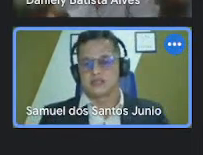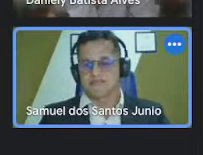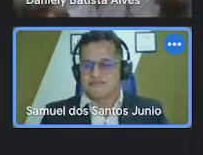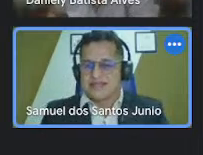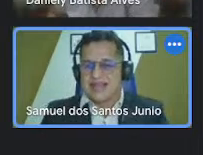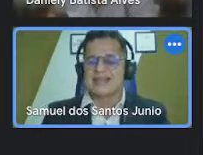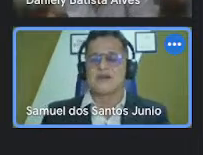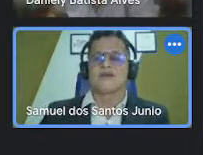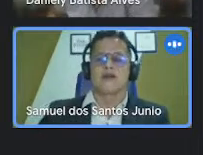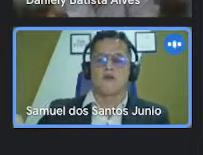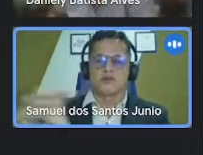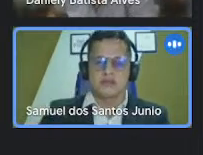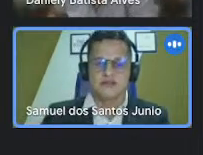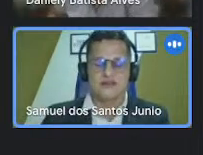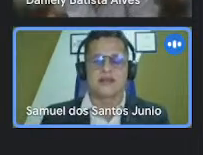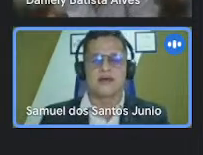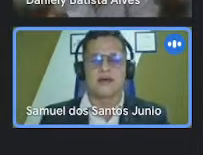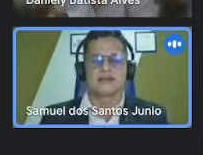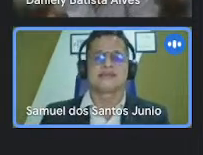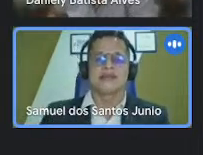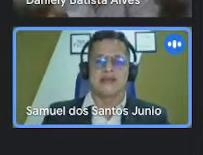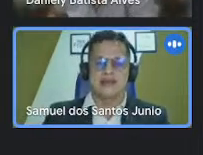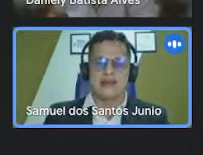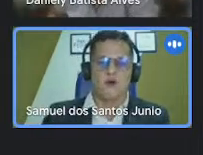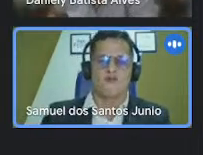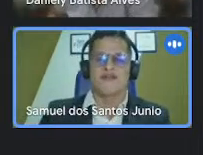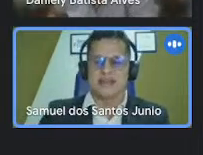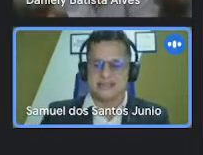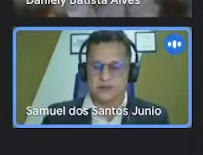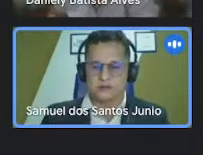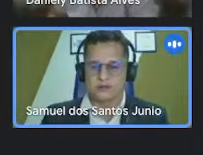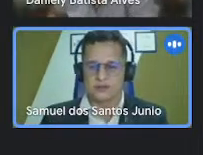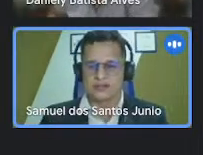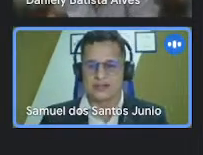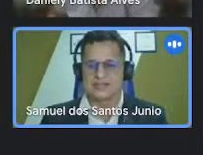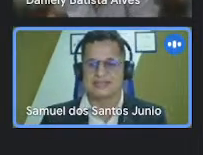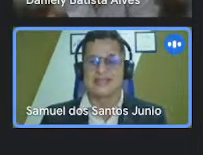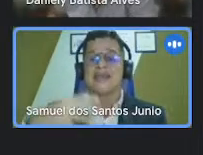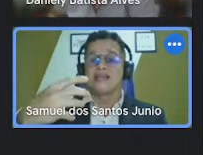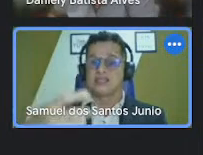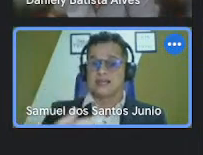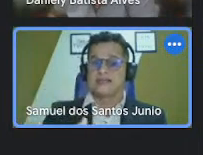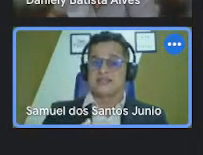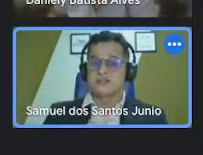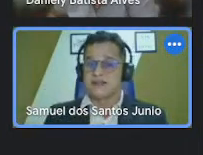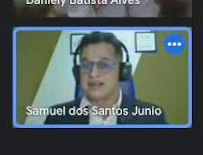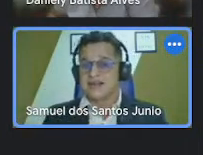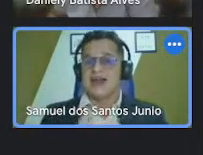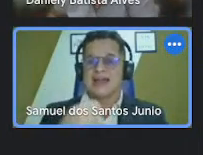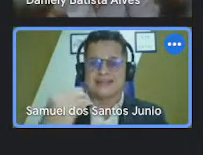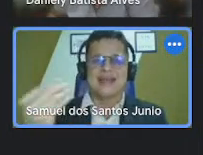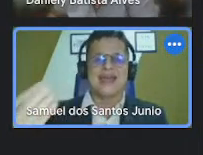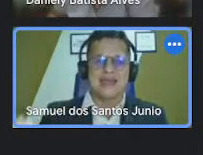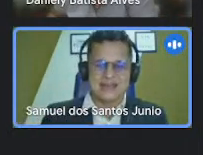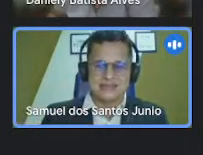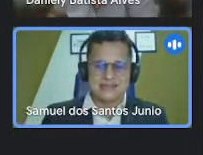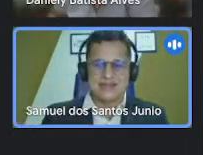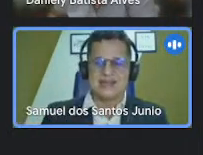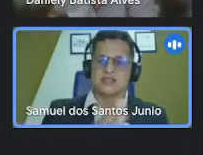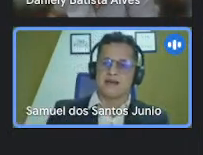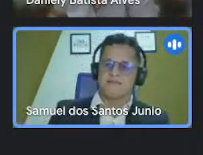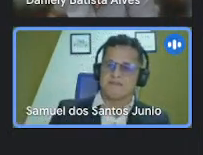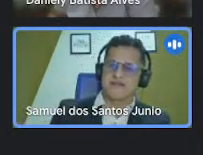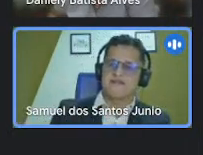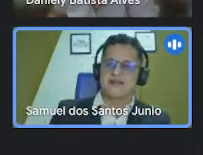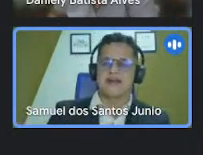gente, nessa reunião, a professora Fernanda conversa com os estudantes e já identifica a ideia que eles têm,